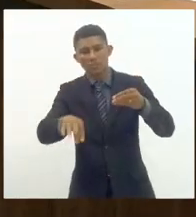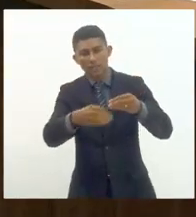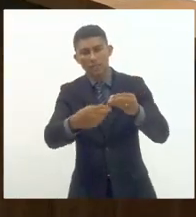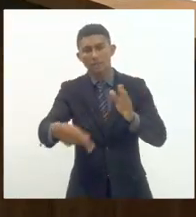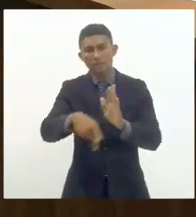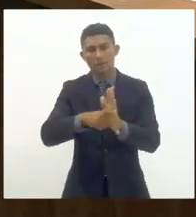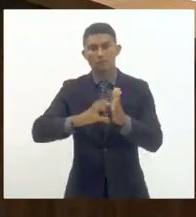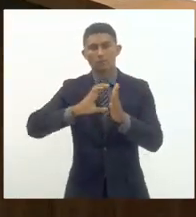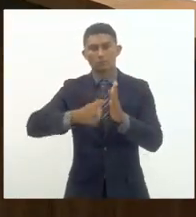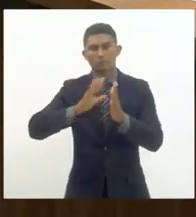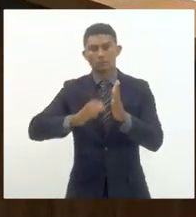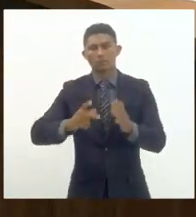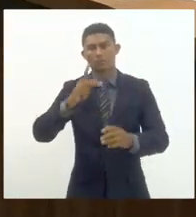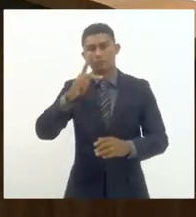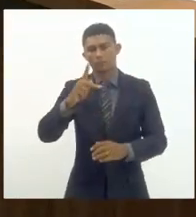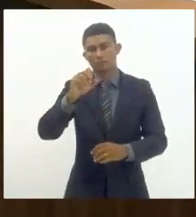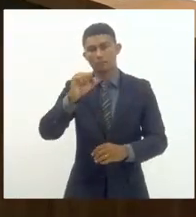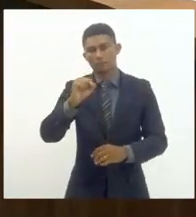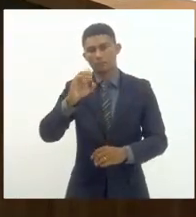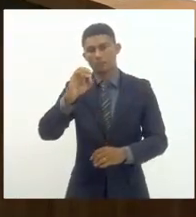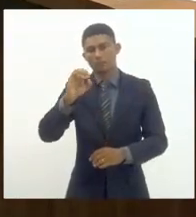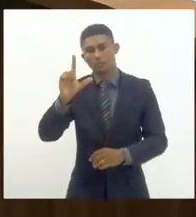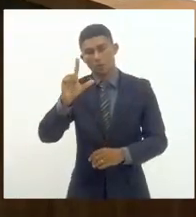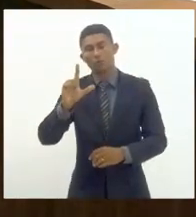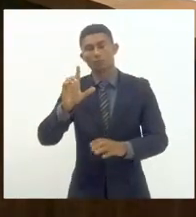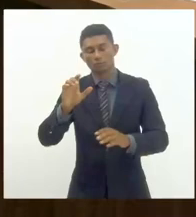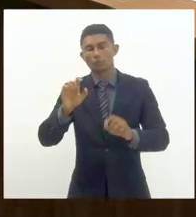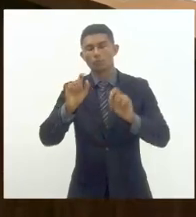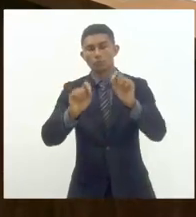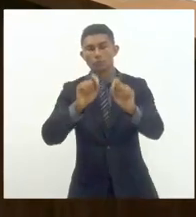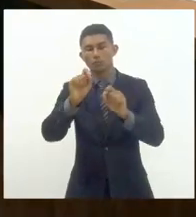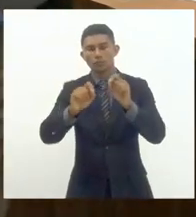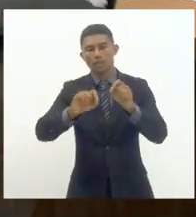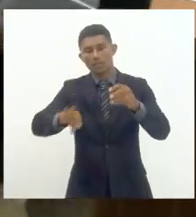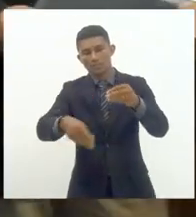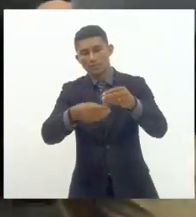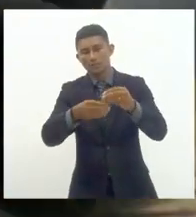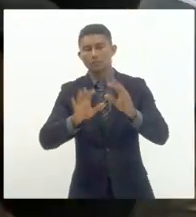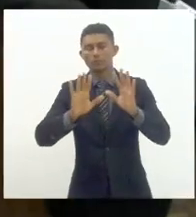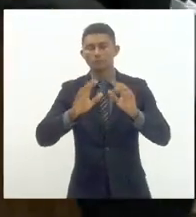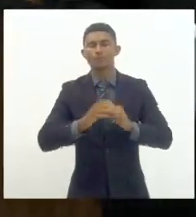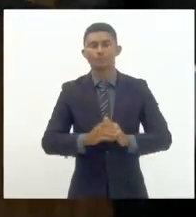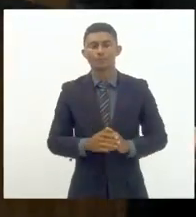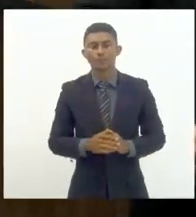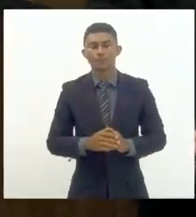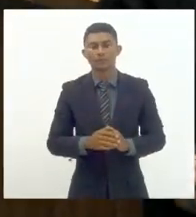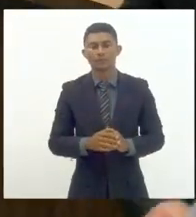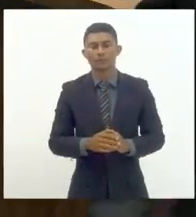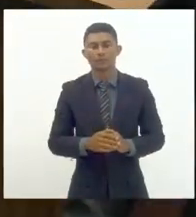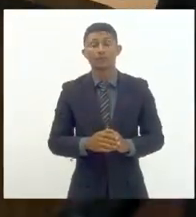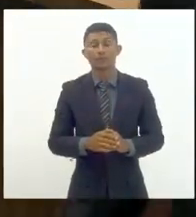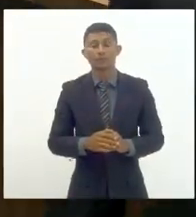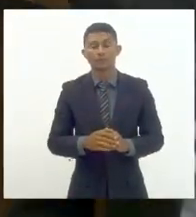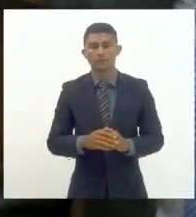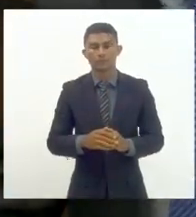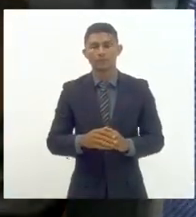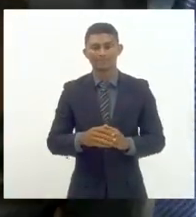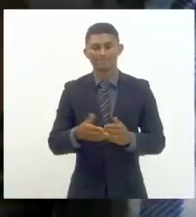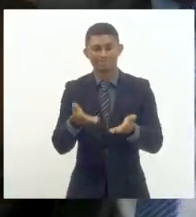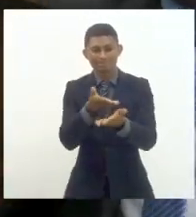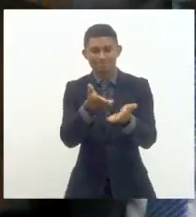do PSOL, em especial, um destaque, em especial, sobre a aposentadoria